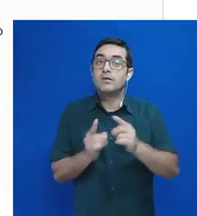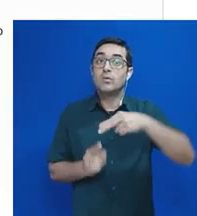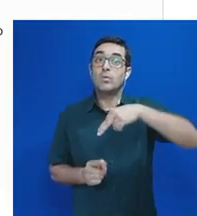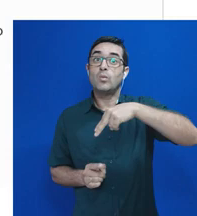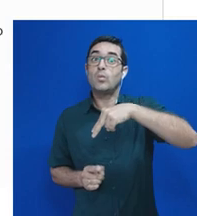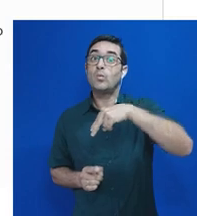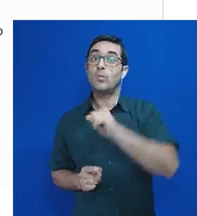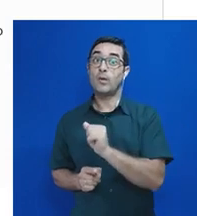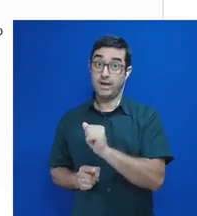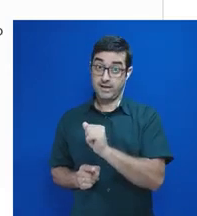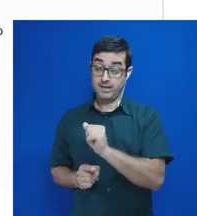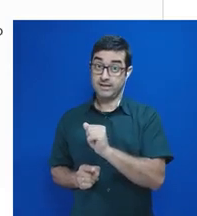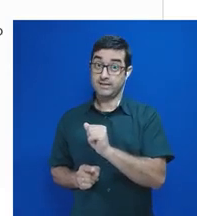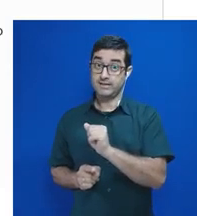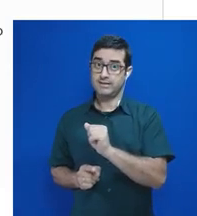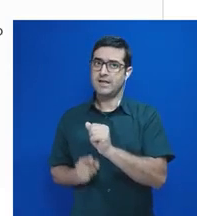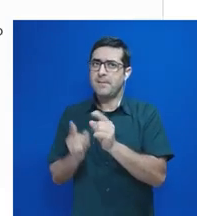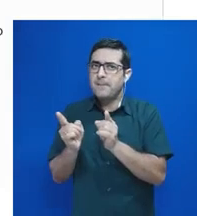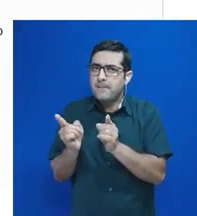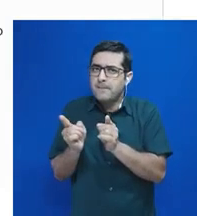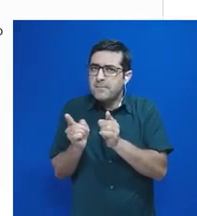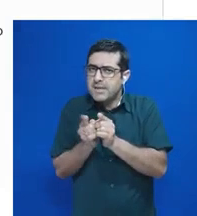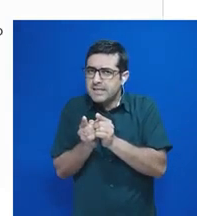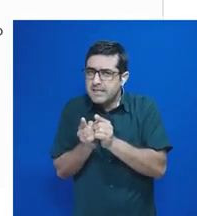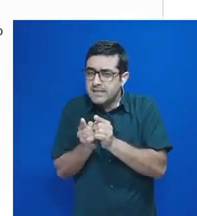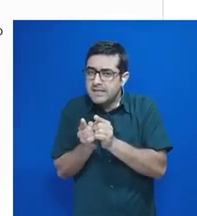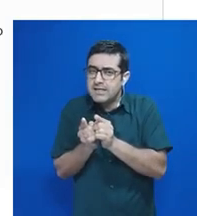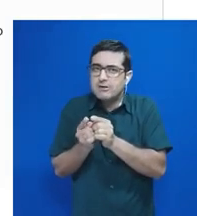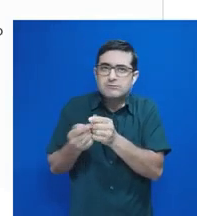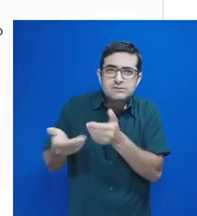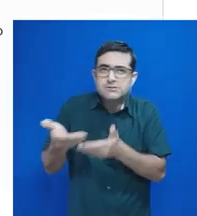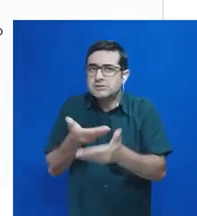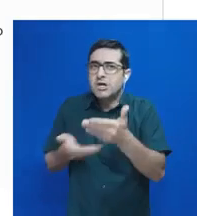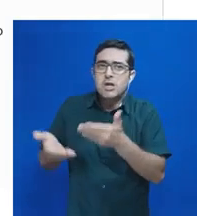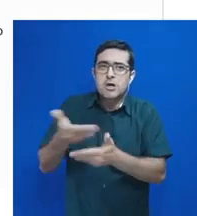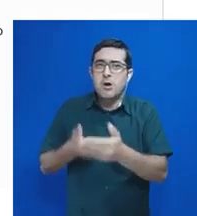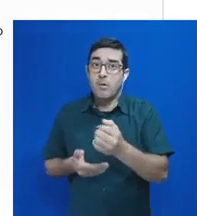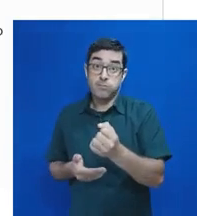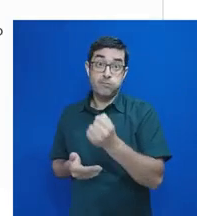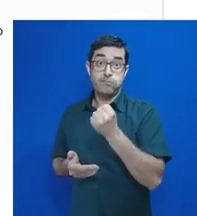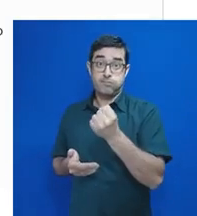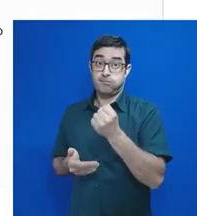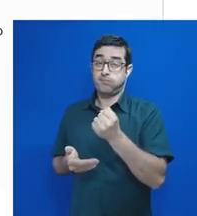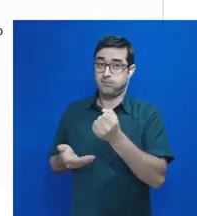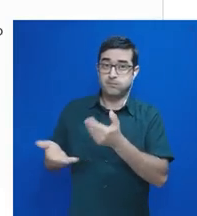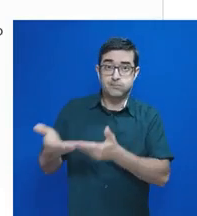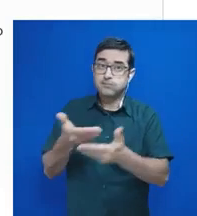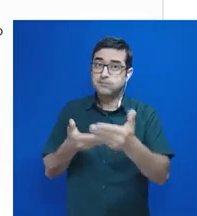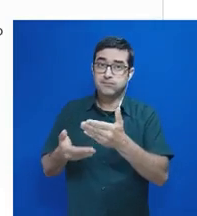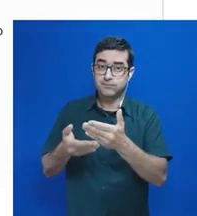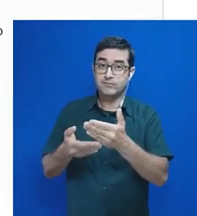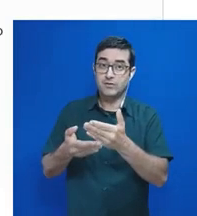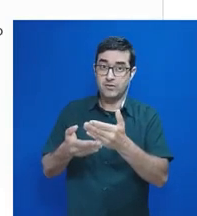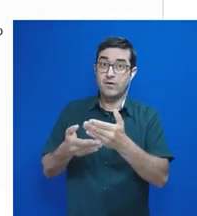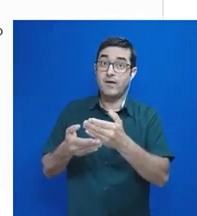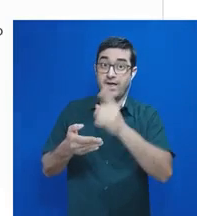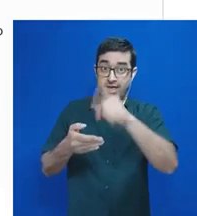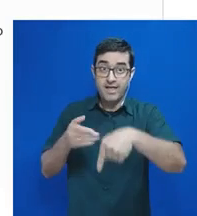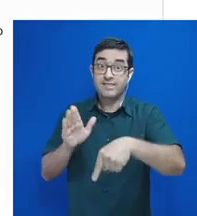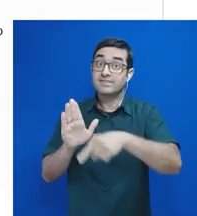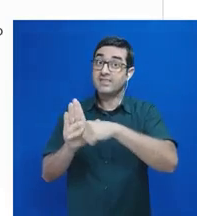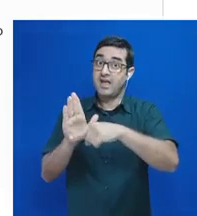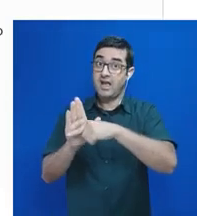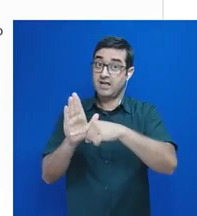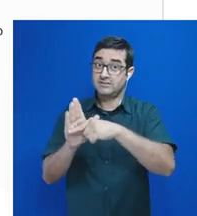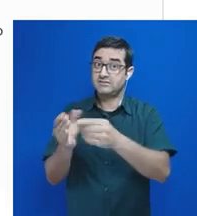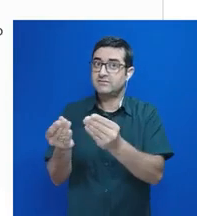sódio, por ter um raio pequeno, ele interage mais fortemente com os polos negativos da molécula da